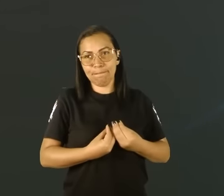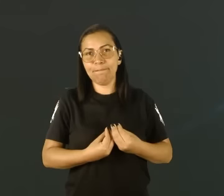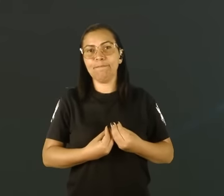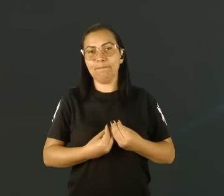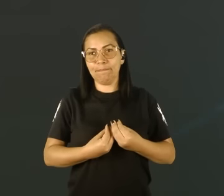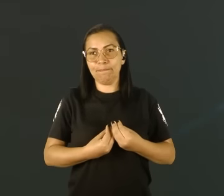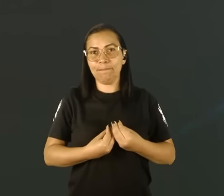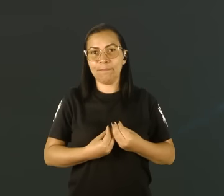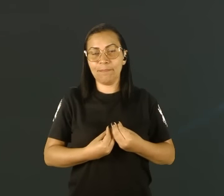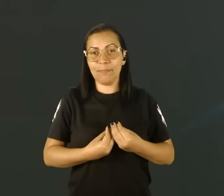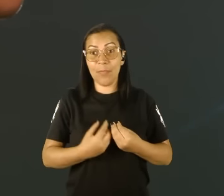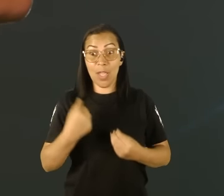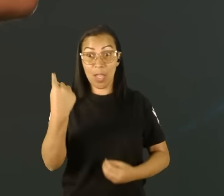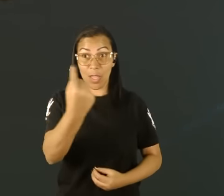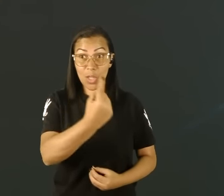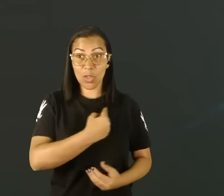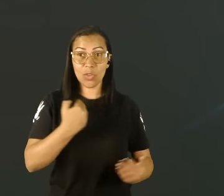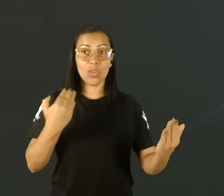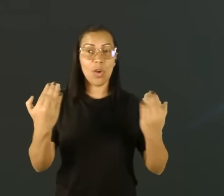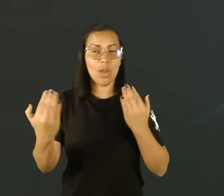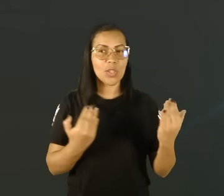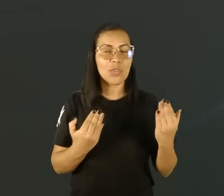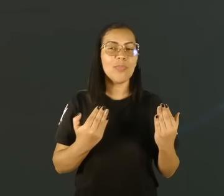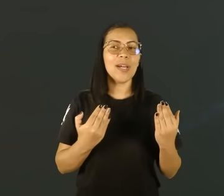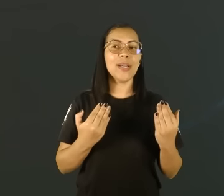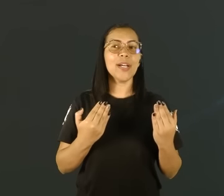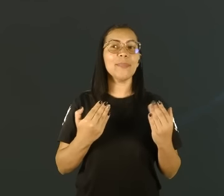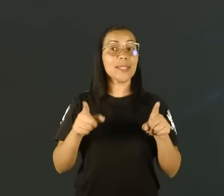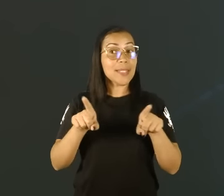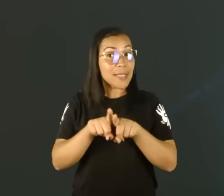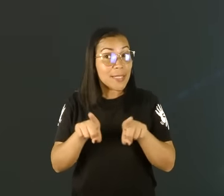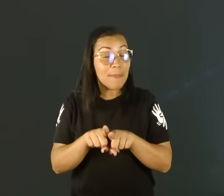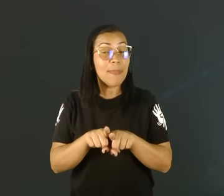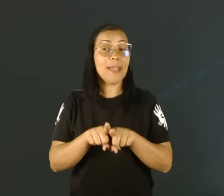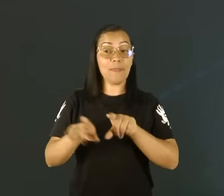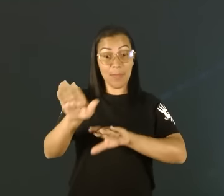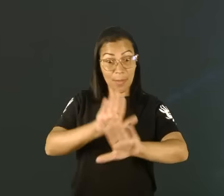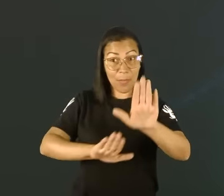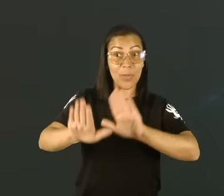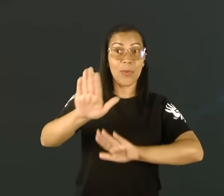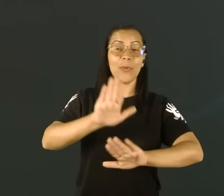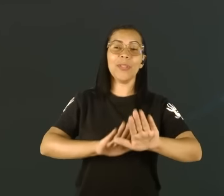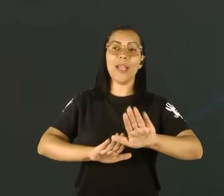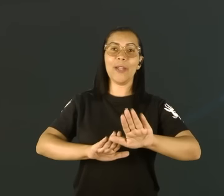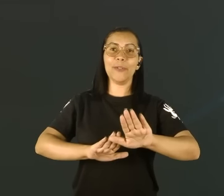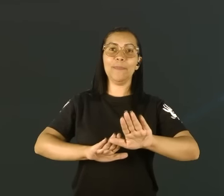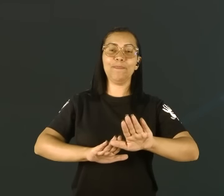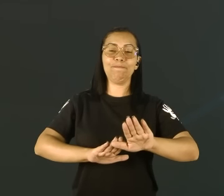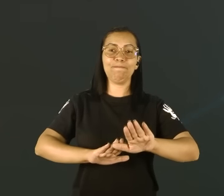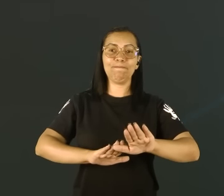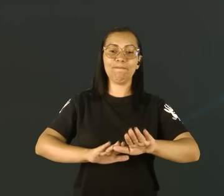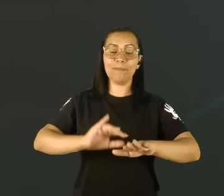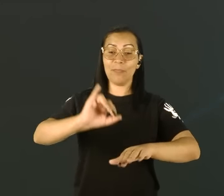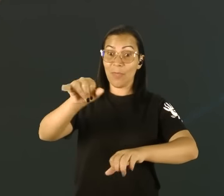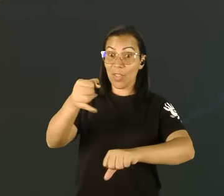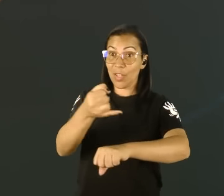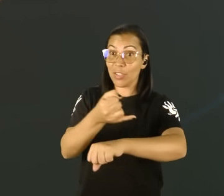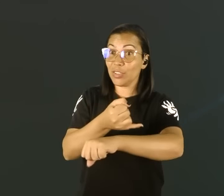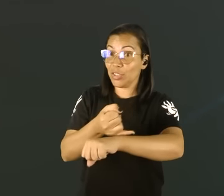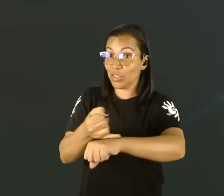Não troque. E aí a vida de Jacó vira uma bagunça, porque ele é